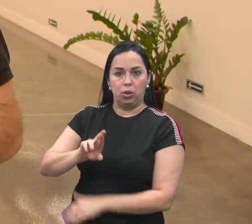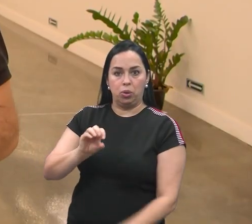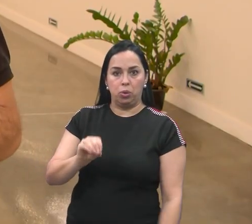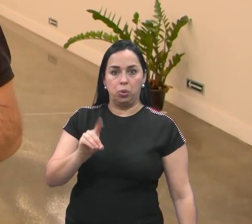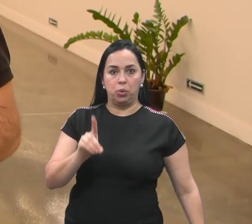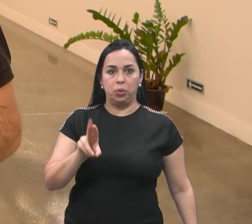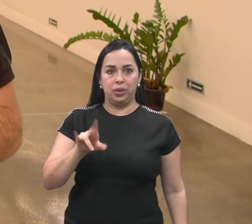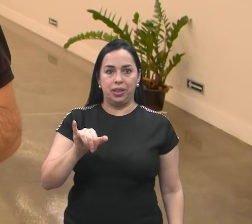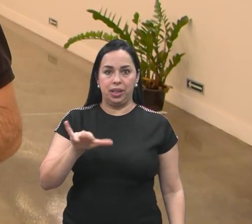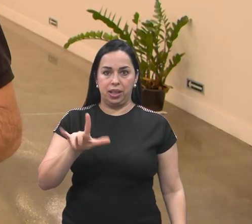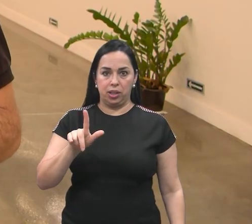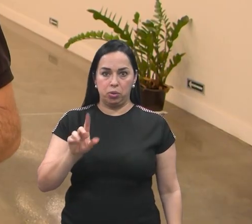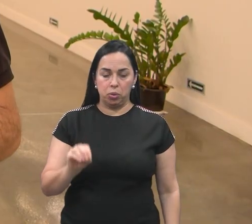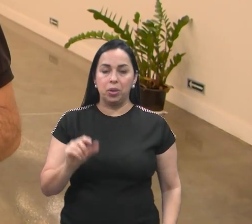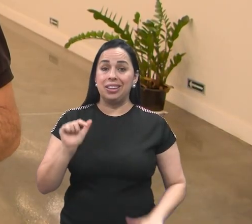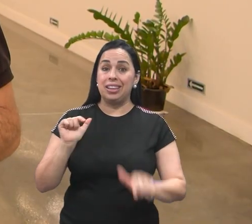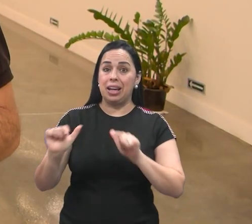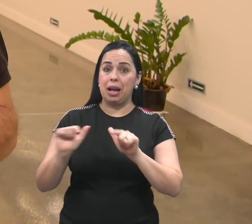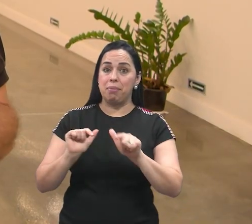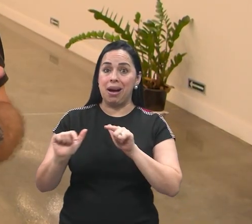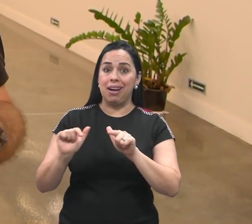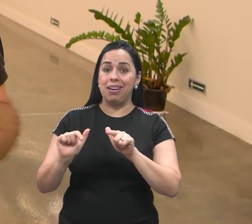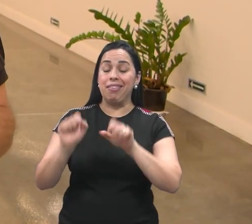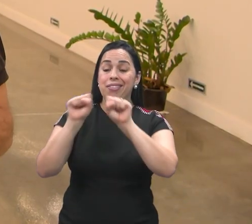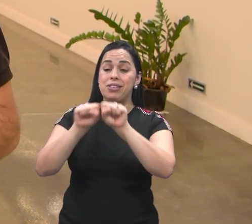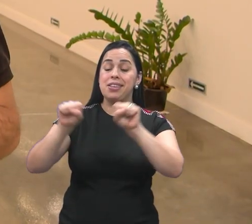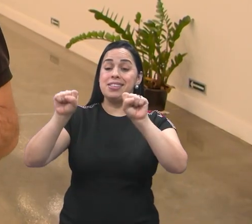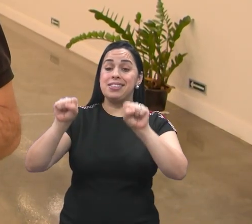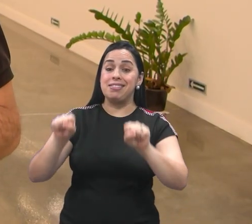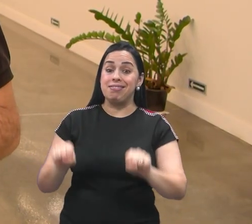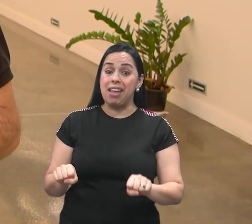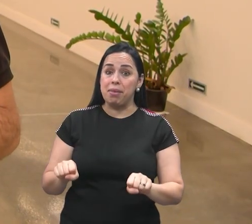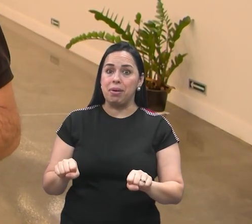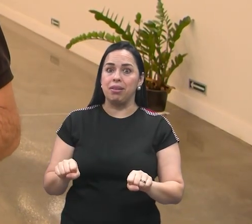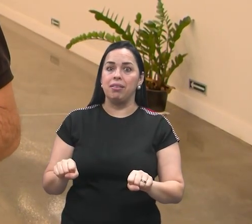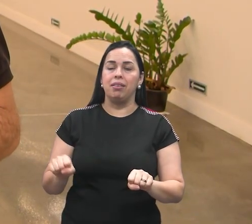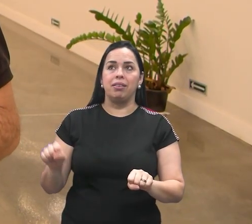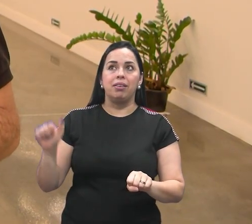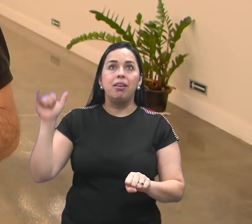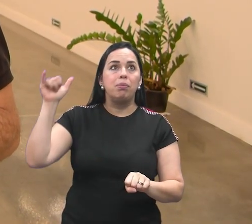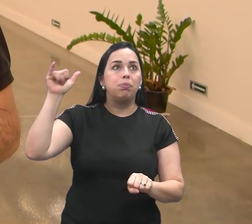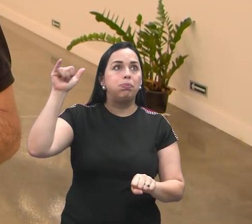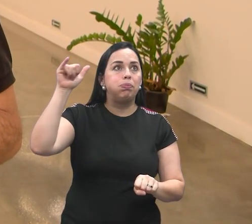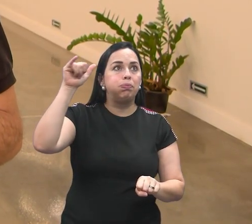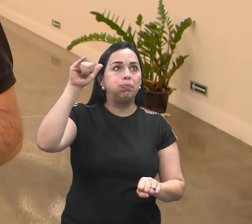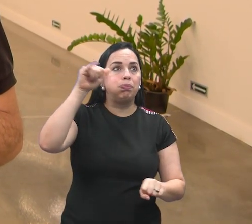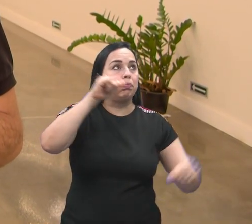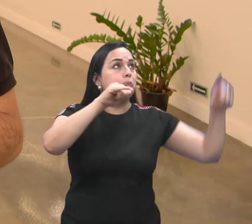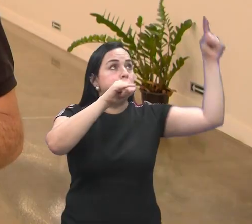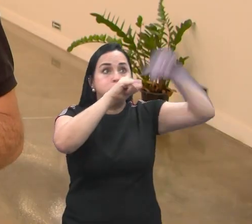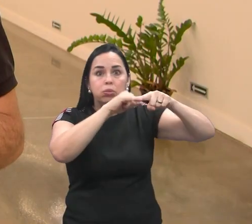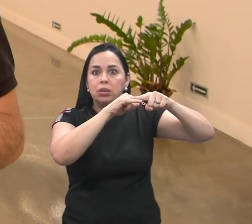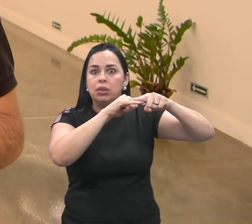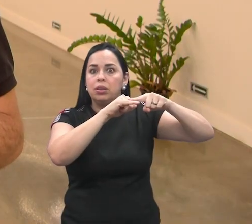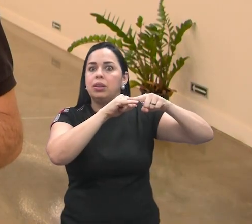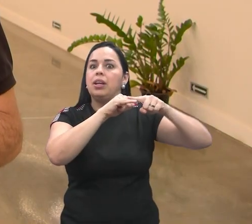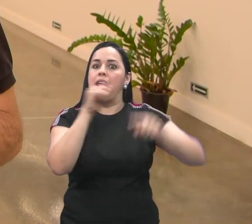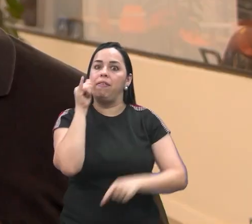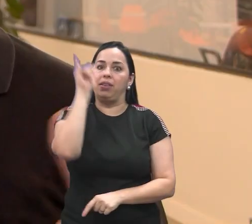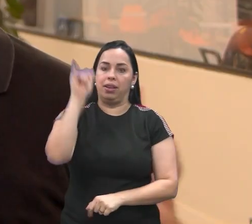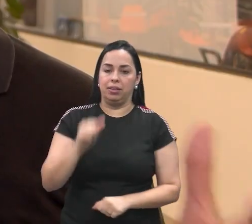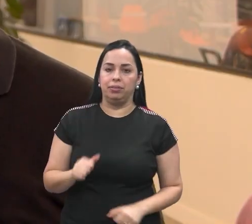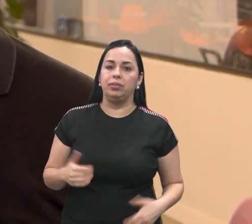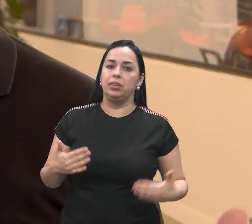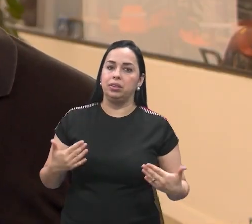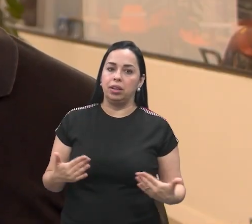o Rodrigo é sócio de outra empresa que trabalha com um sistema para prevenir danos em aviões atingidos por raios.